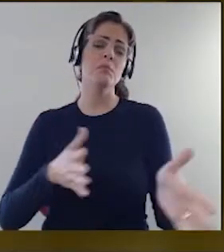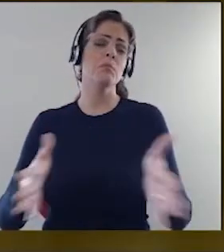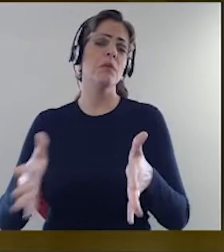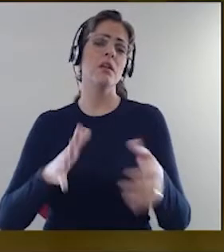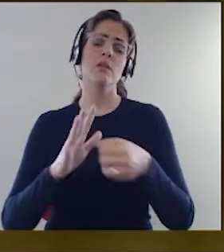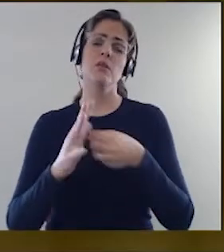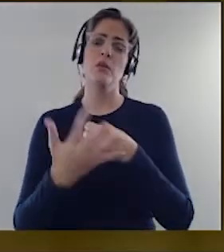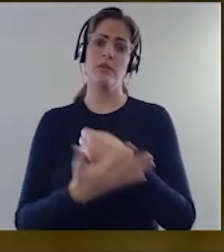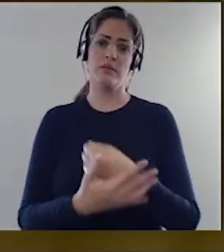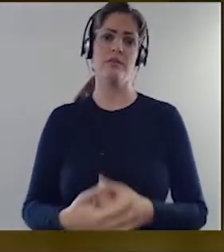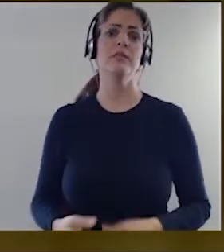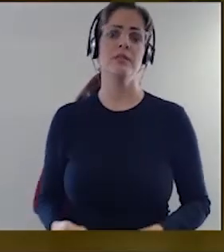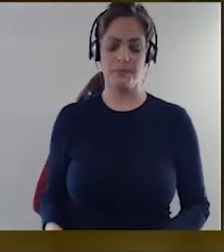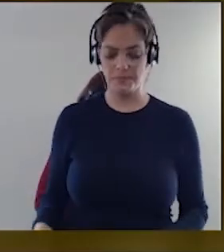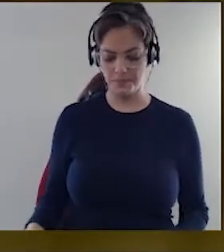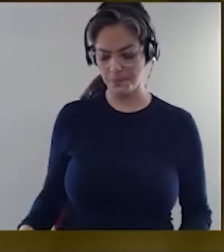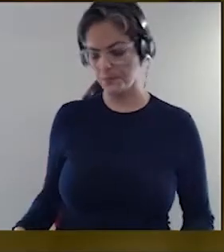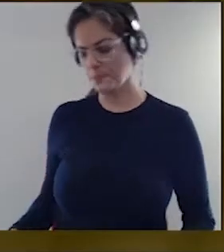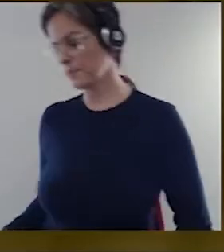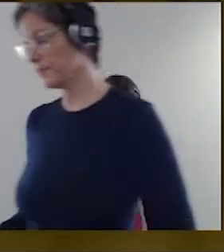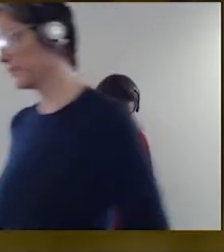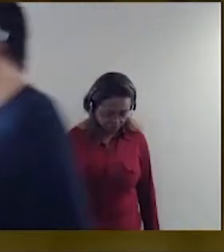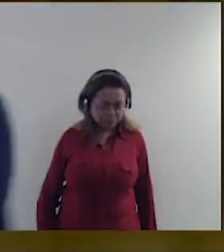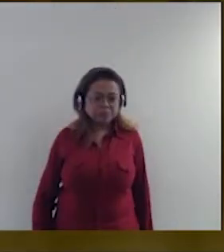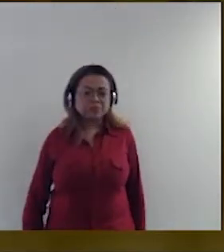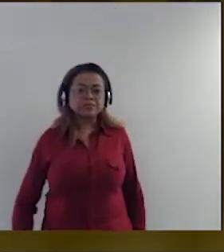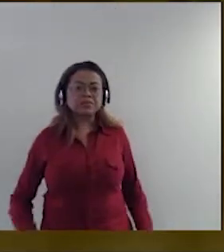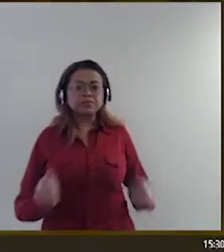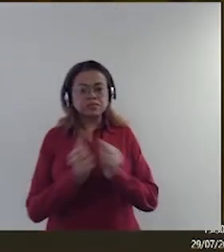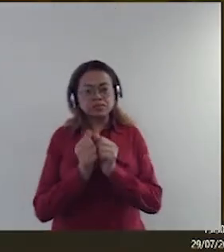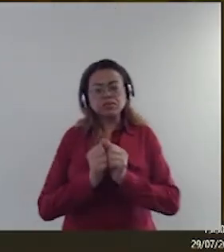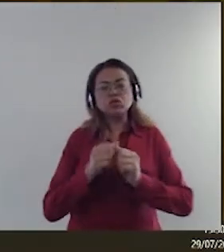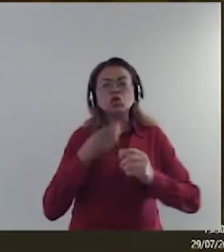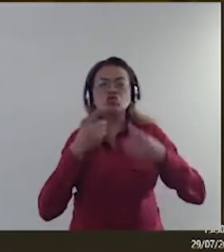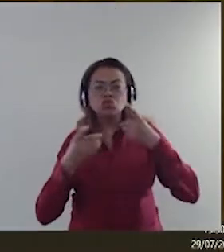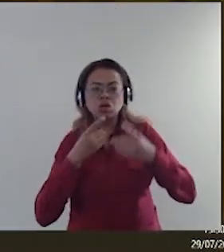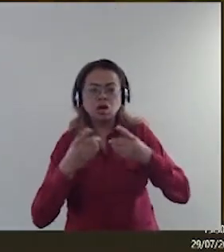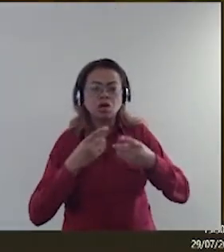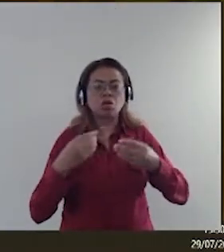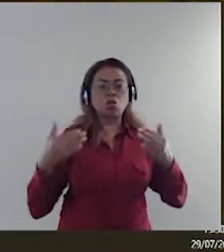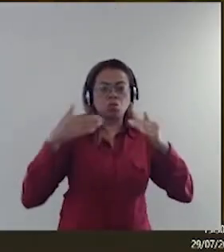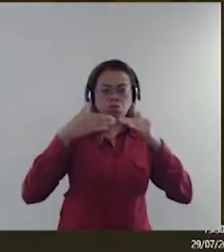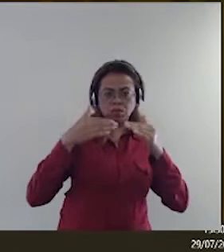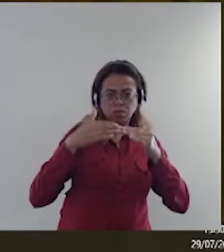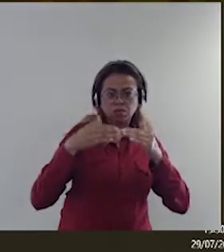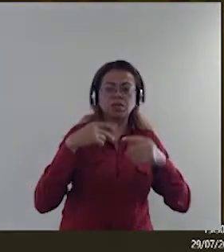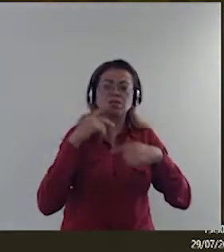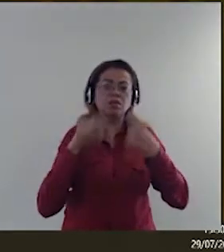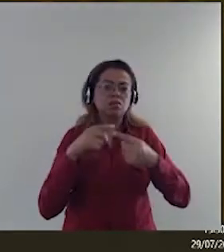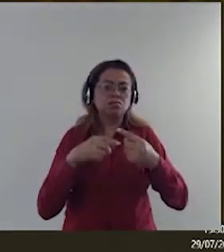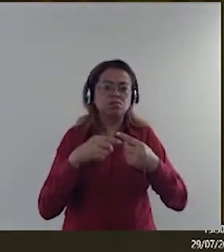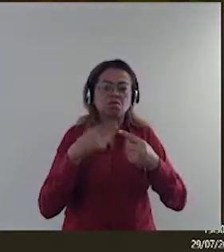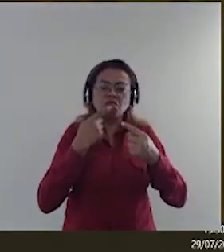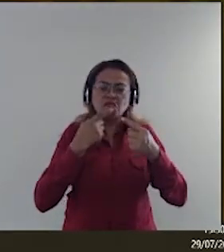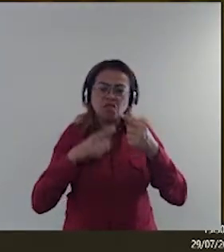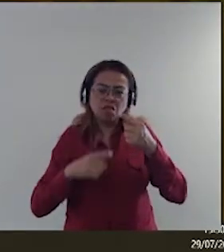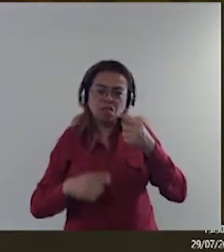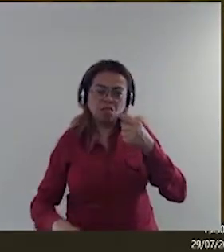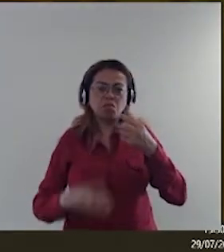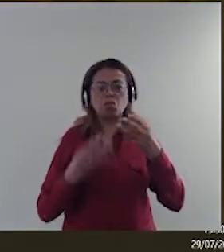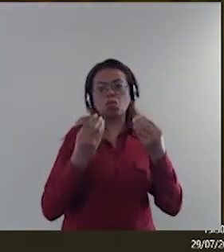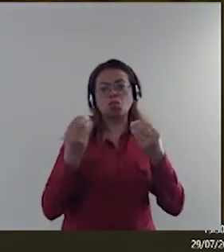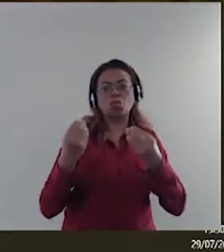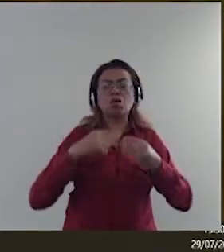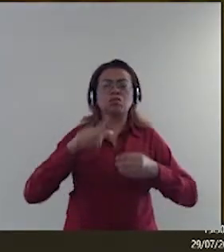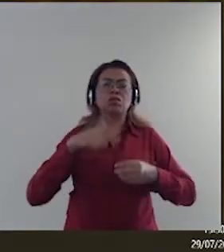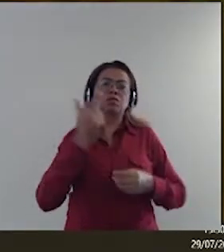pandemia, preferencialmente com diálogo e harmonia. Eu não vou me estender muito, porque tenho certeza